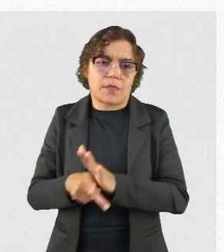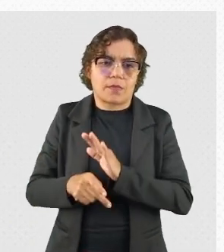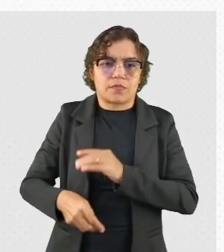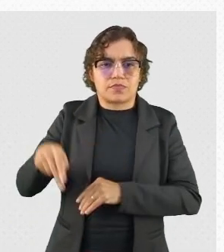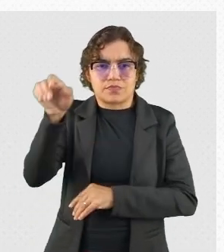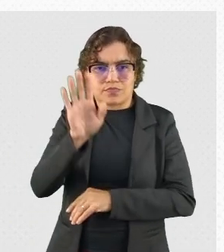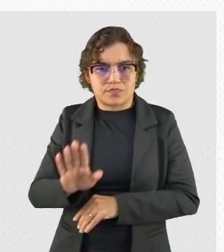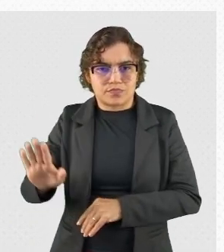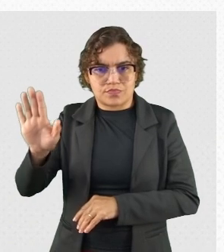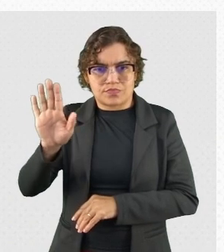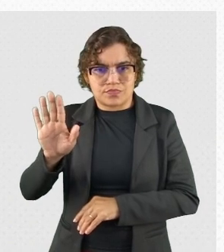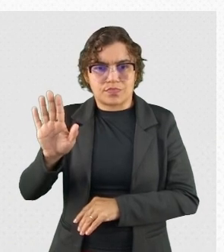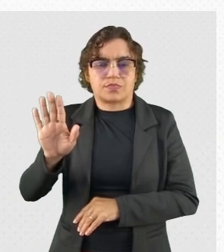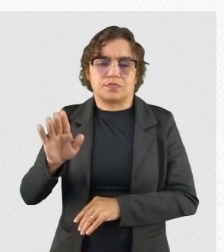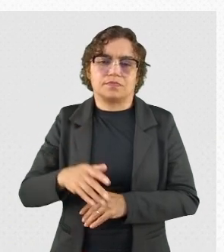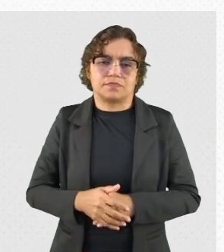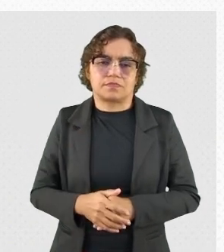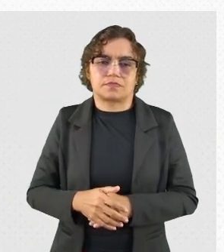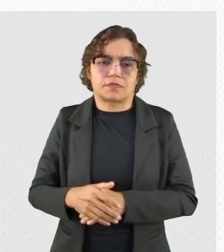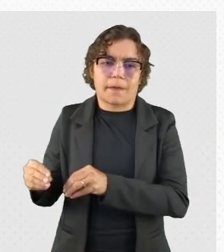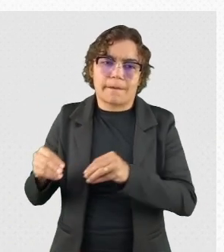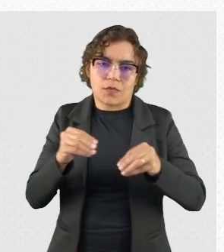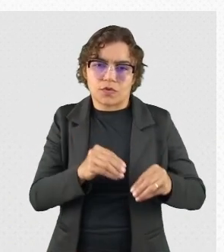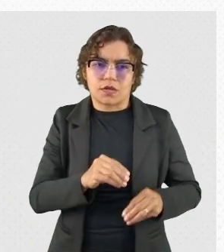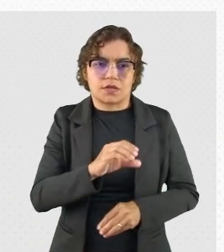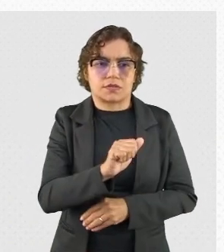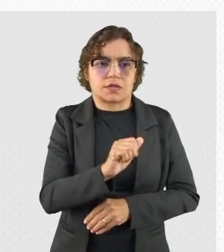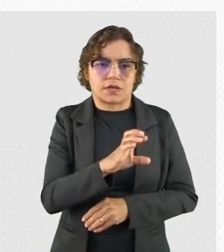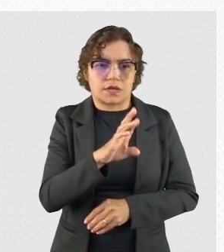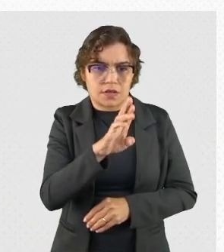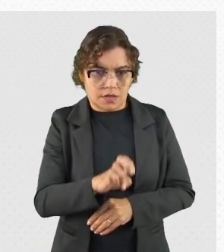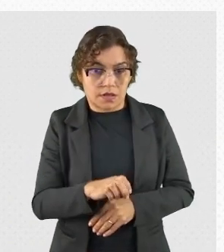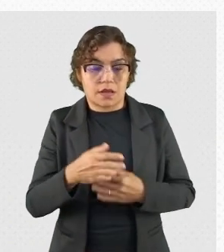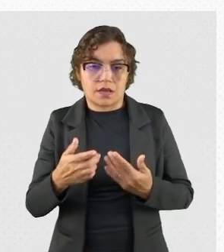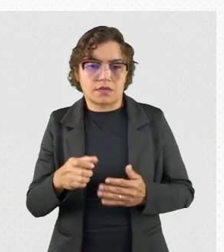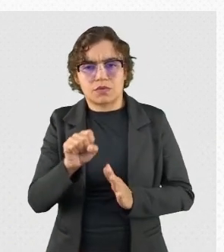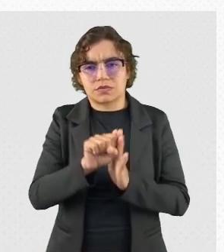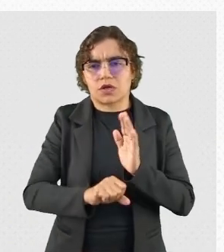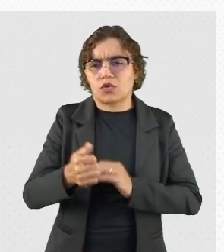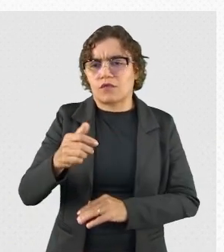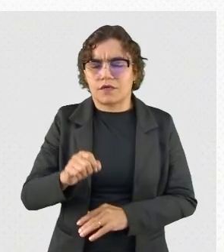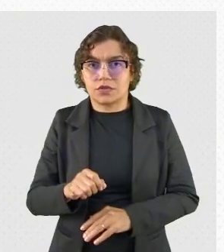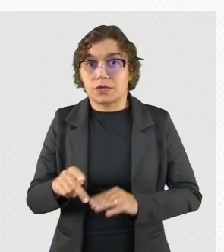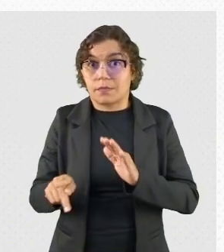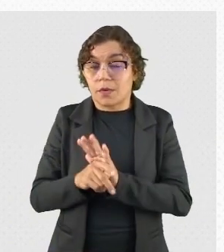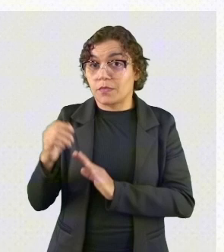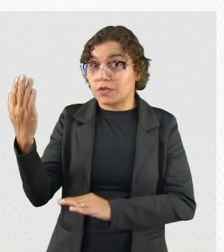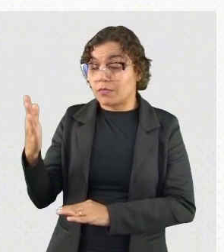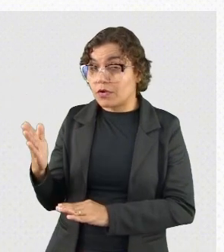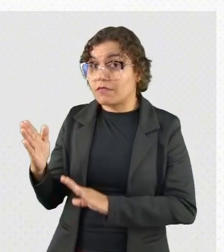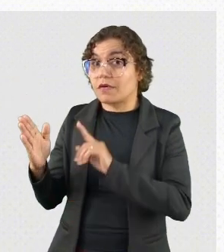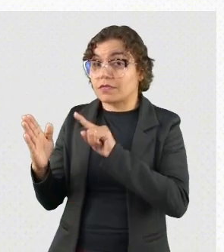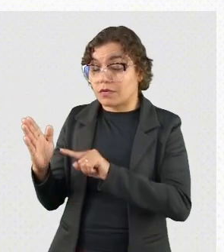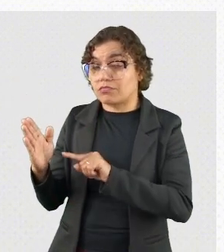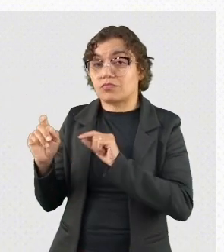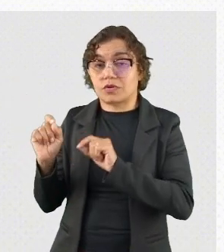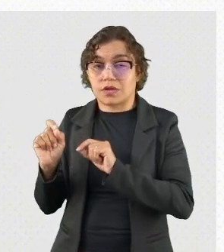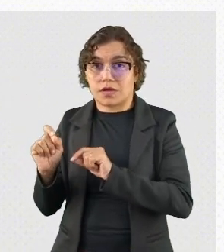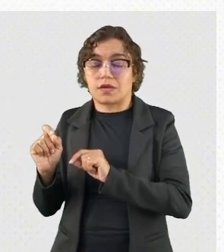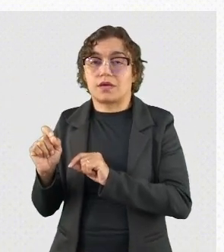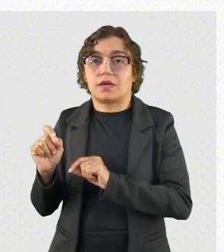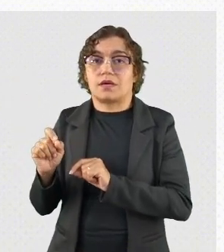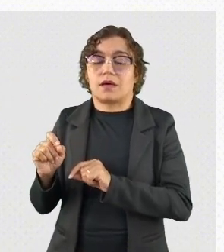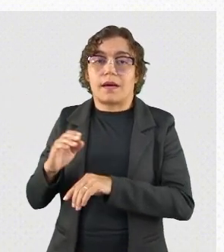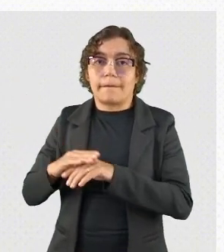Brasil para o Acre. Entretanto, até o início do século XX, essa região pertencia à Bolívia, embora a maioria da sua população